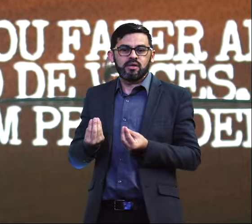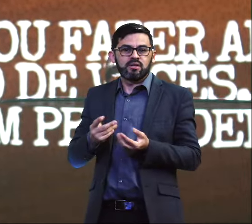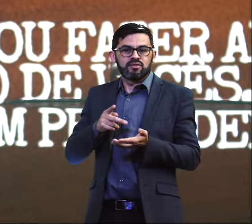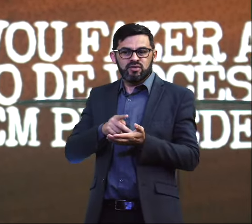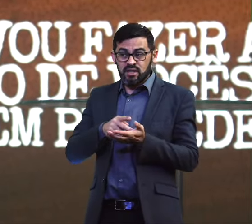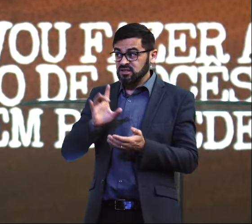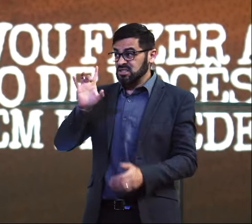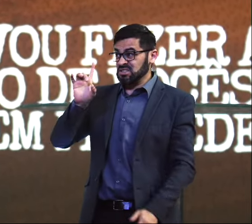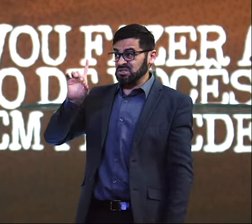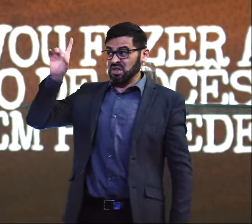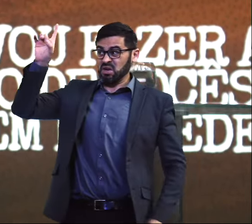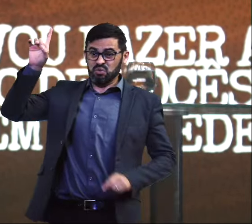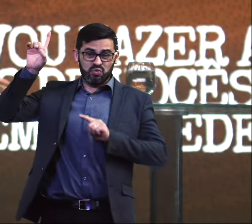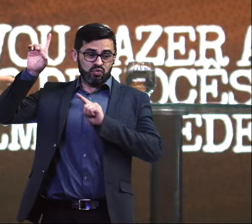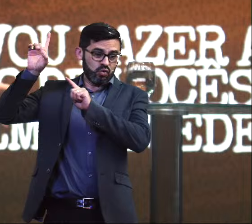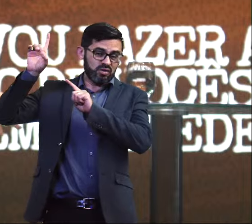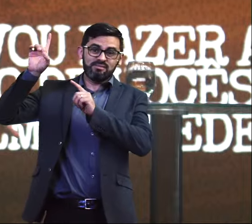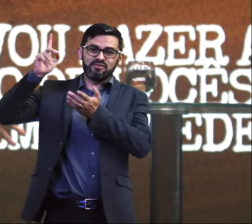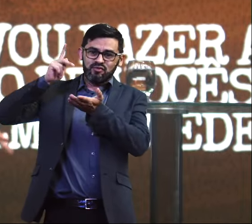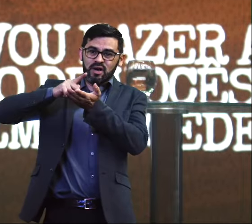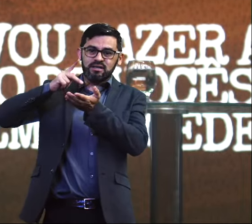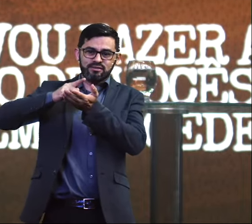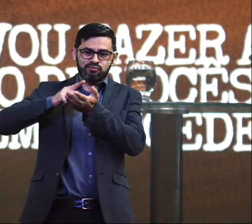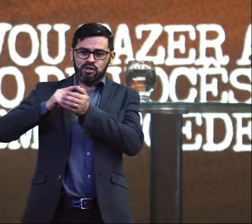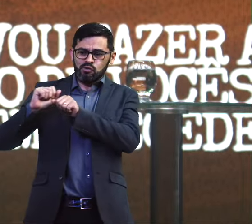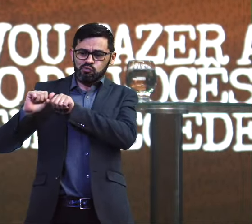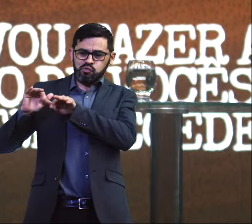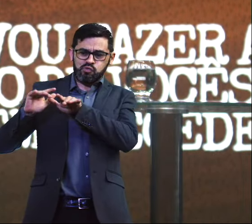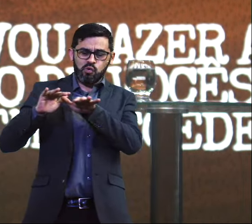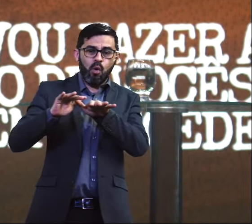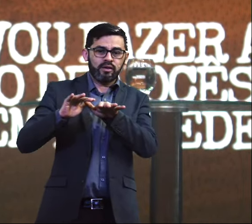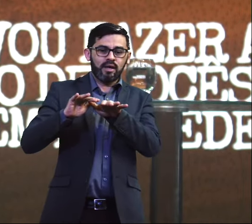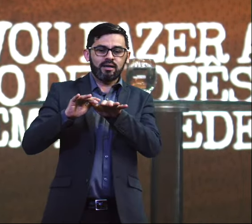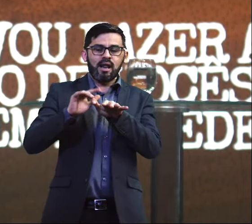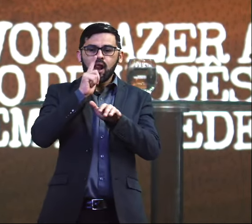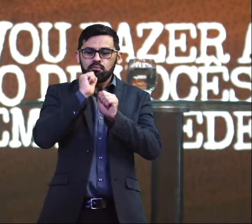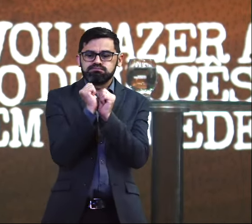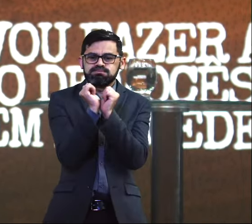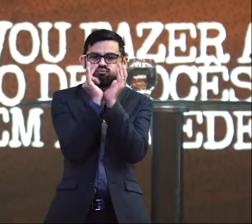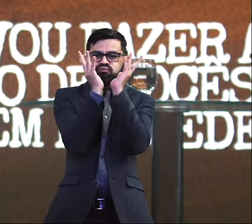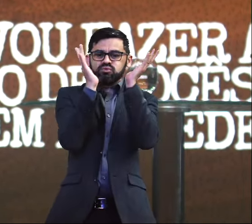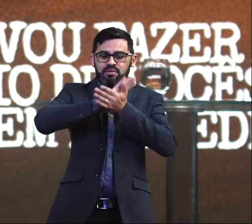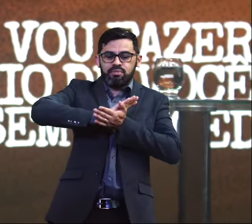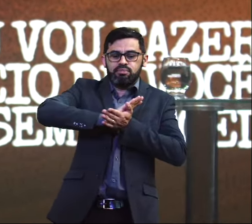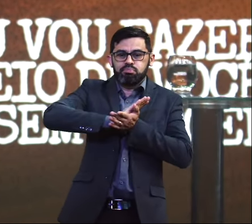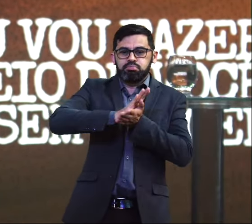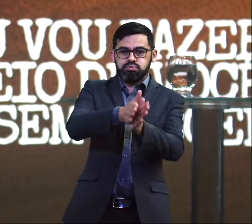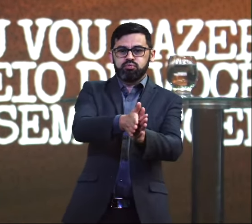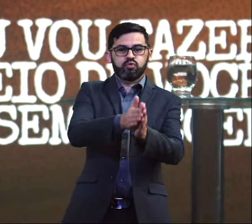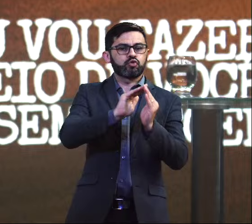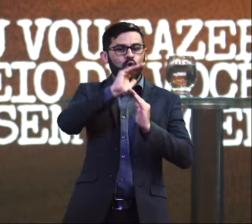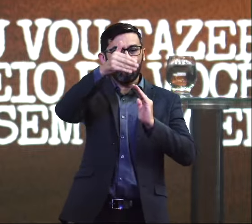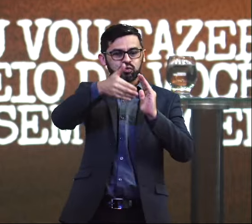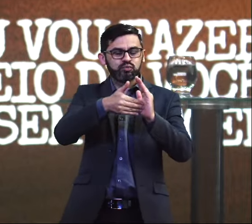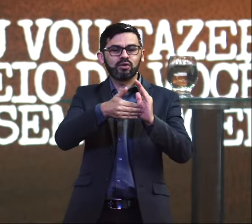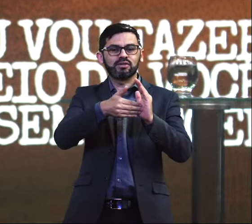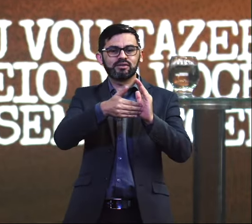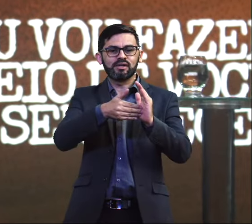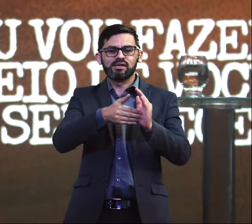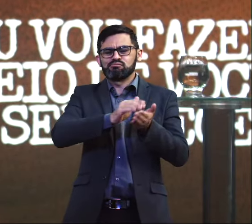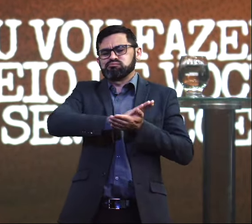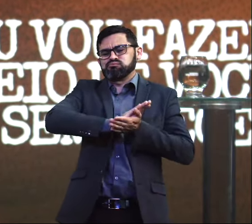fui o Deus que levei os exércitos do faraó para o meio do mar e apaguei aqueles exércitos como